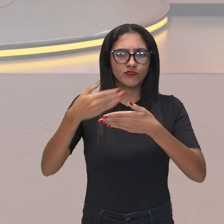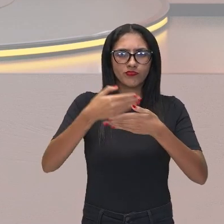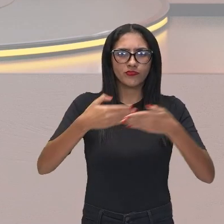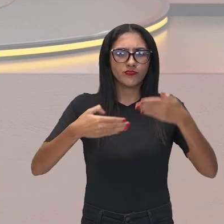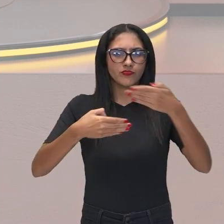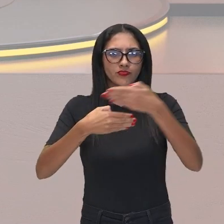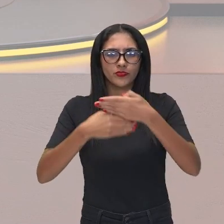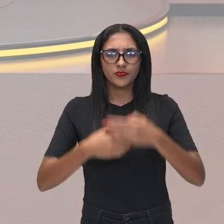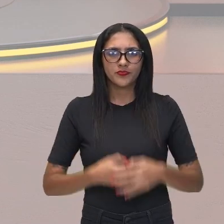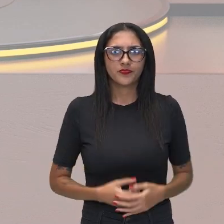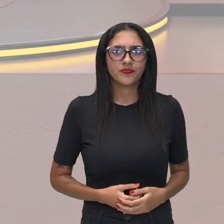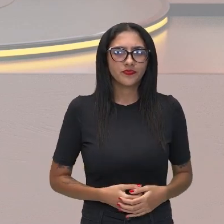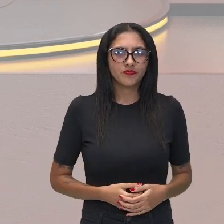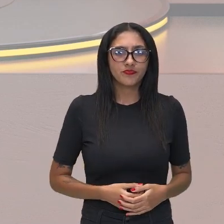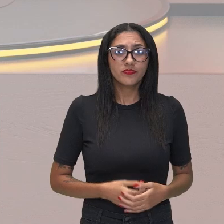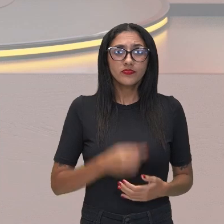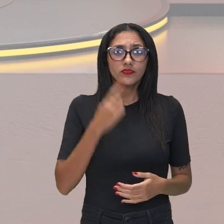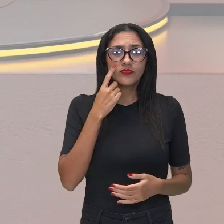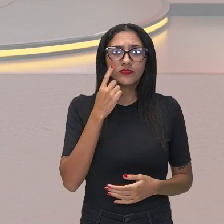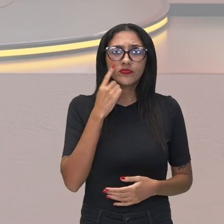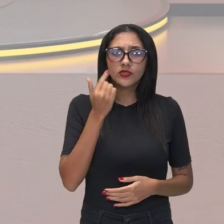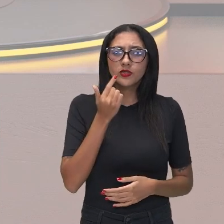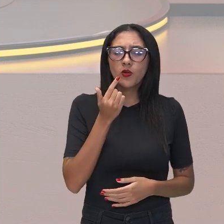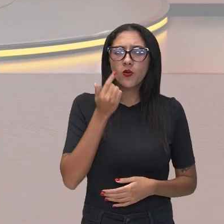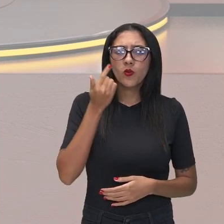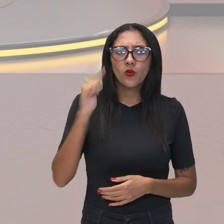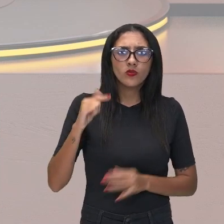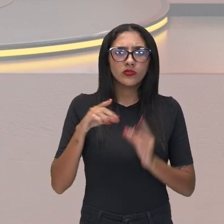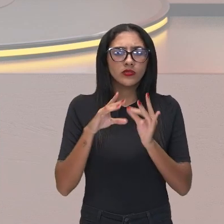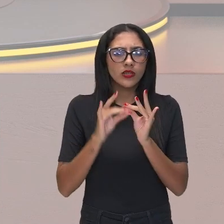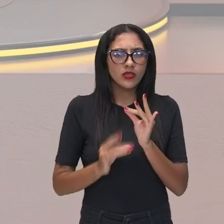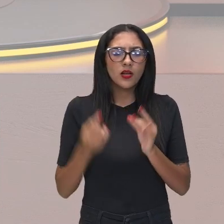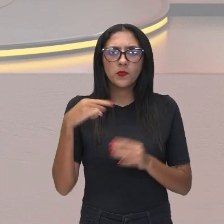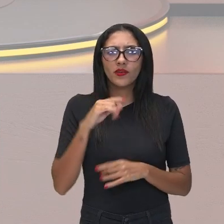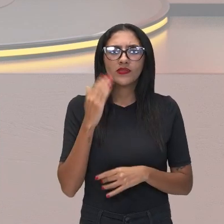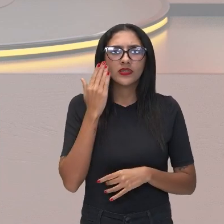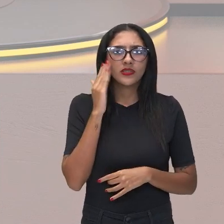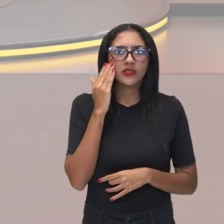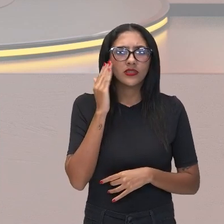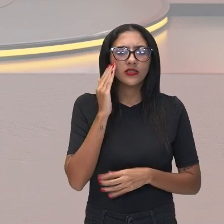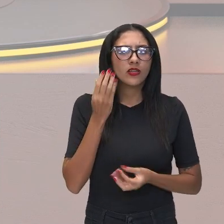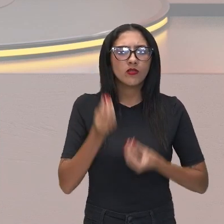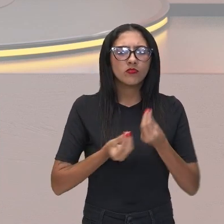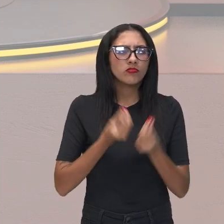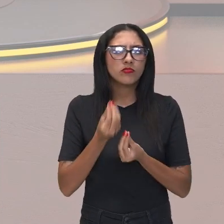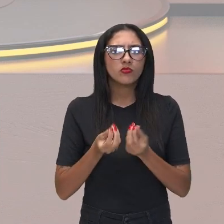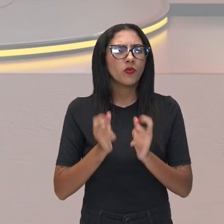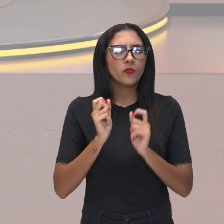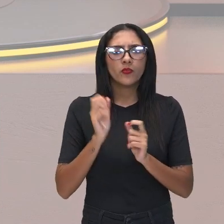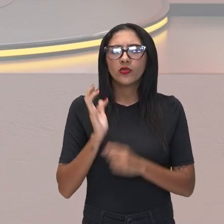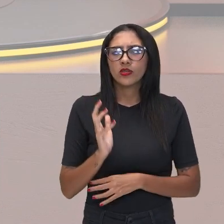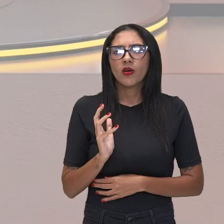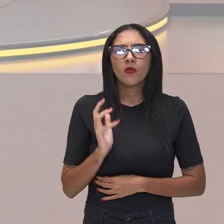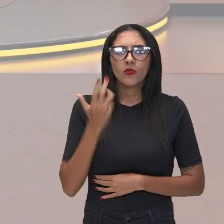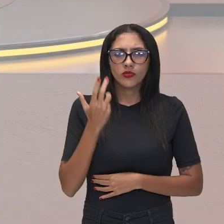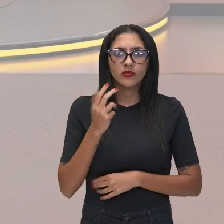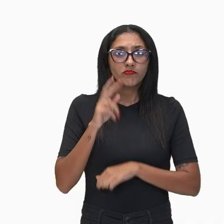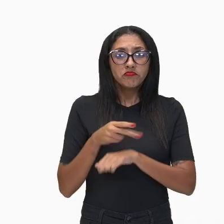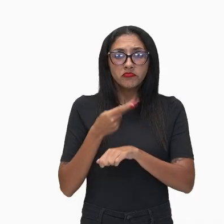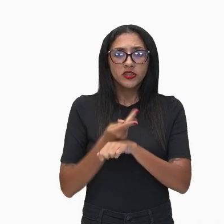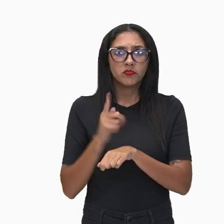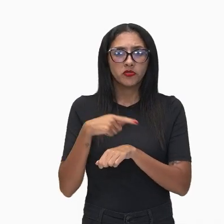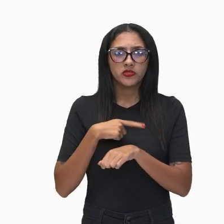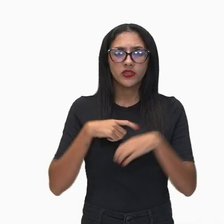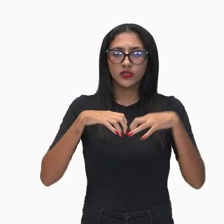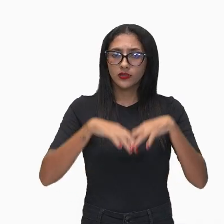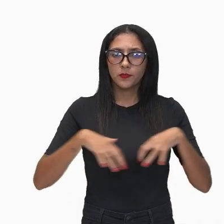detalhes a mais aí sobre a Segunda Guerra Mundial. Nós vamos entender um pouquinho mais o que aconteceu aí a partir dessa